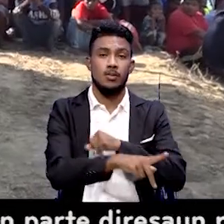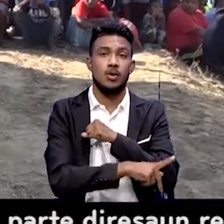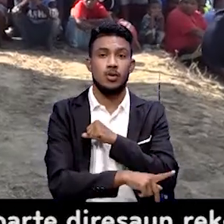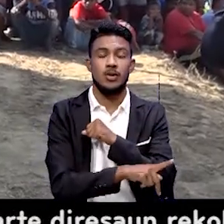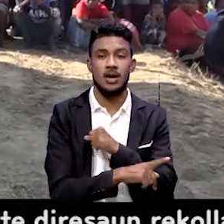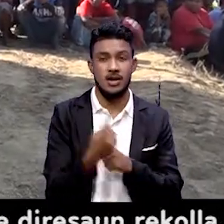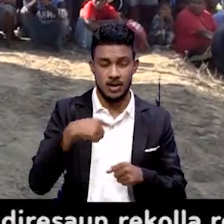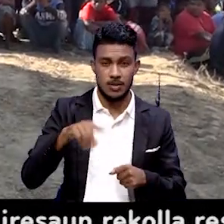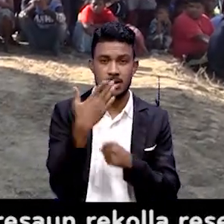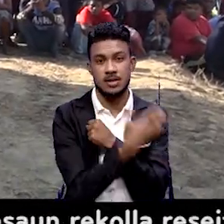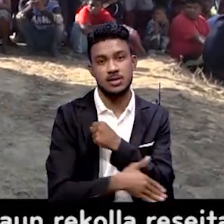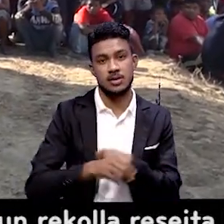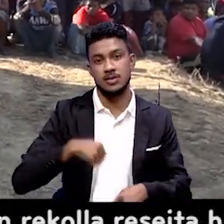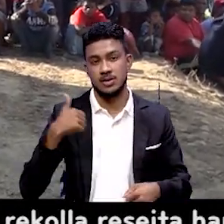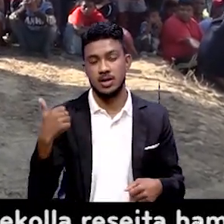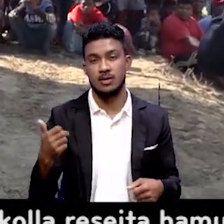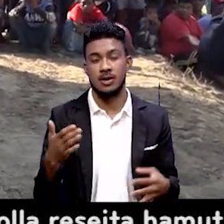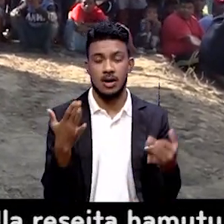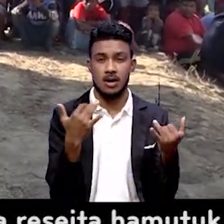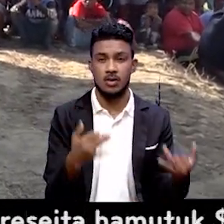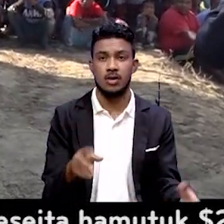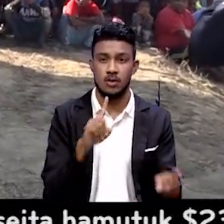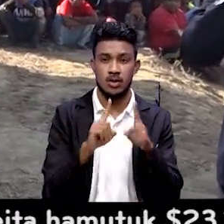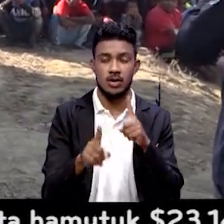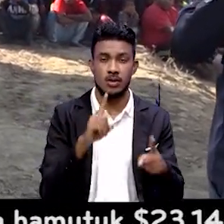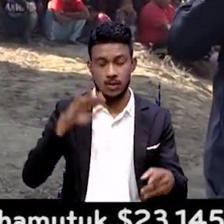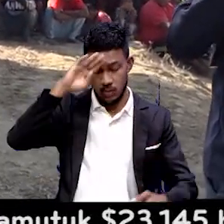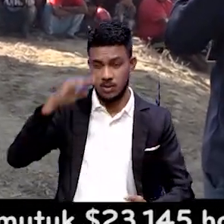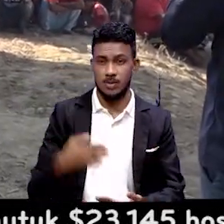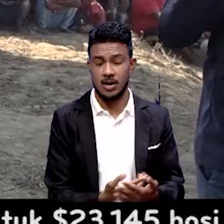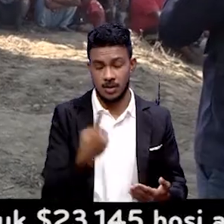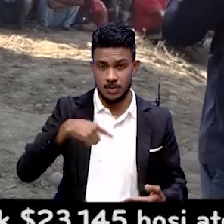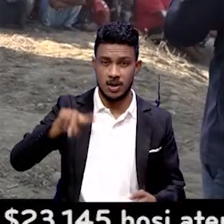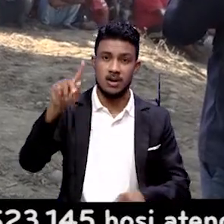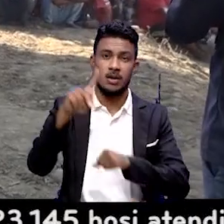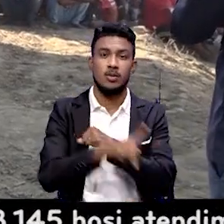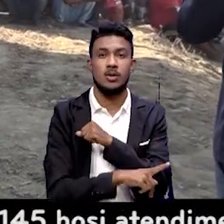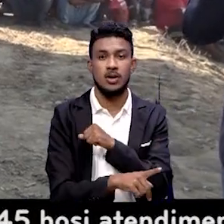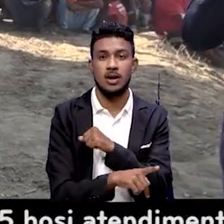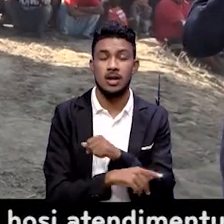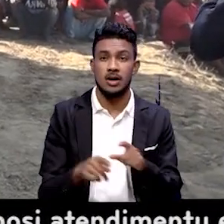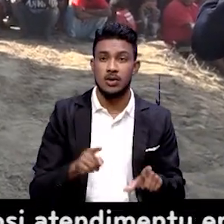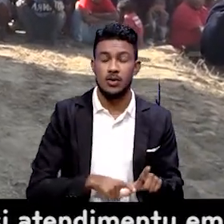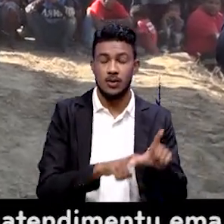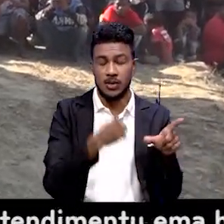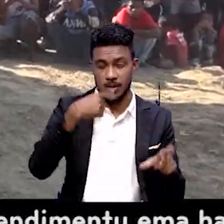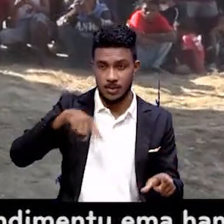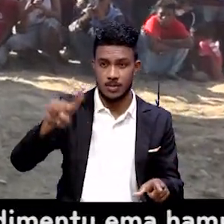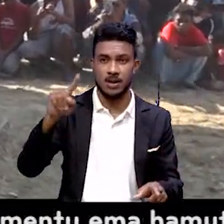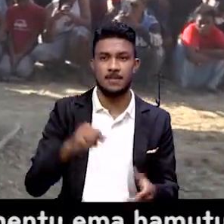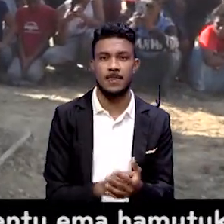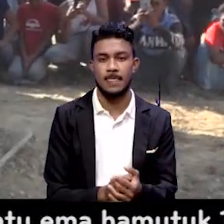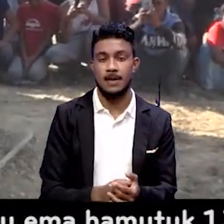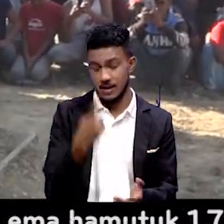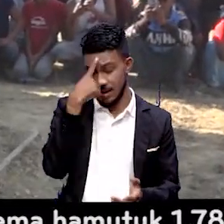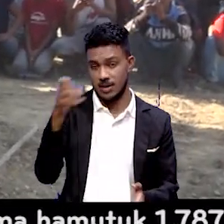Belio. Oi, Dianinha, minha mãe, minha vá Portugal, mas é Duni está para minha cabeça colia lá.